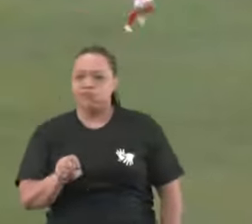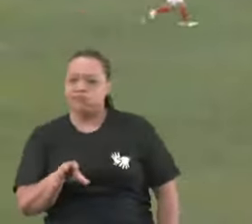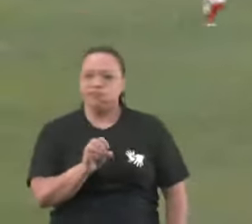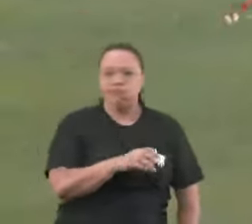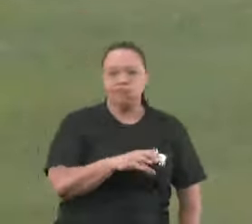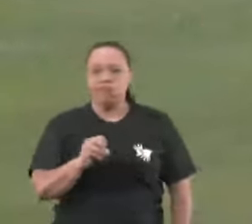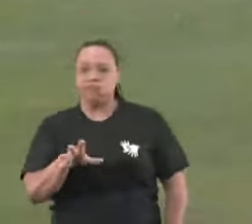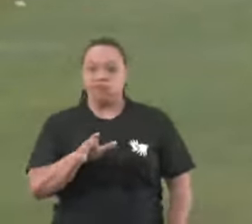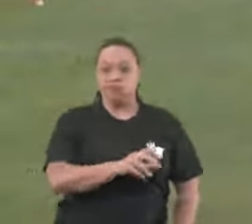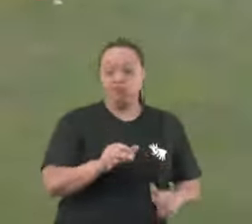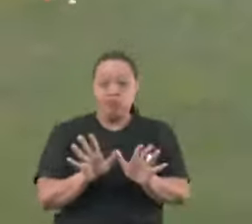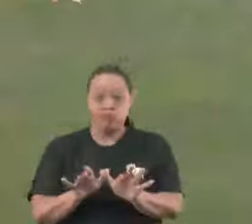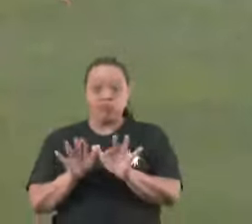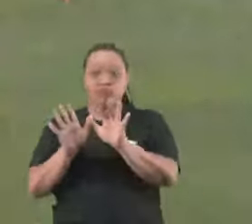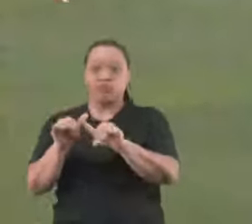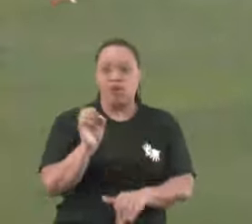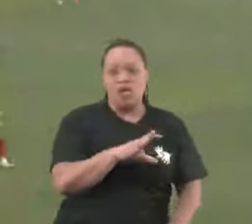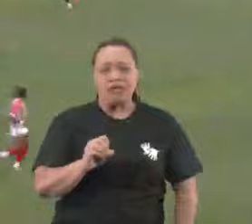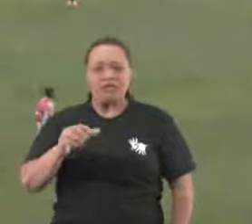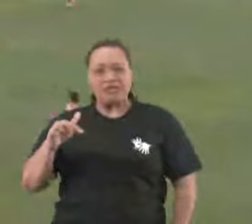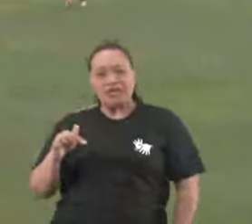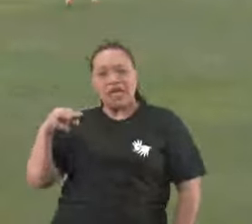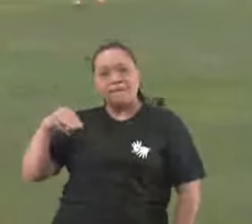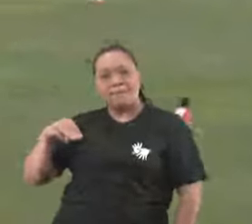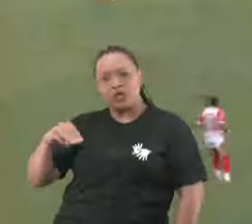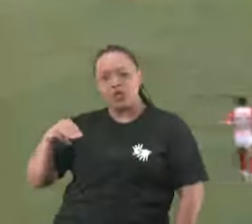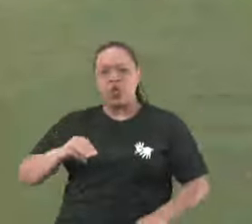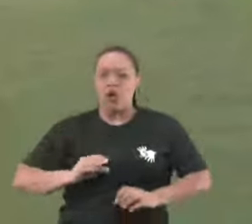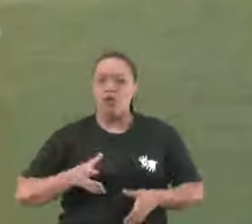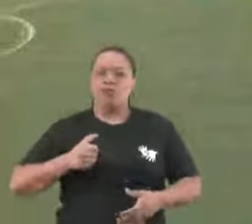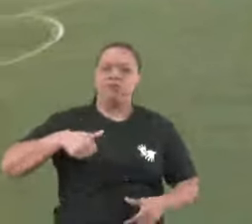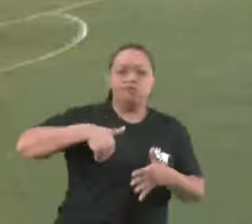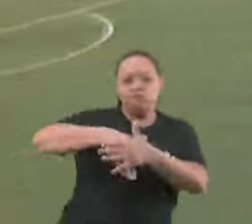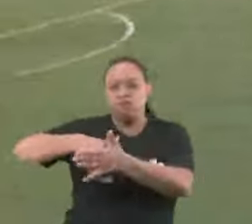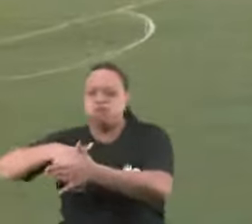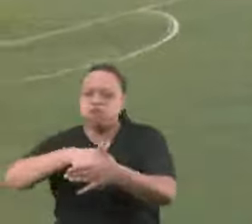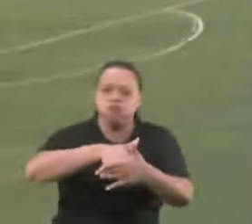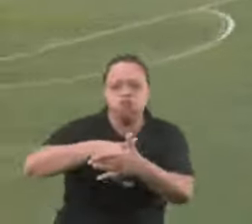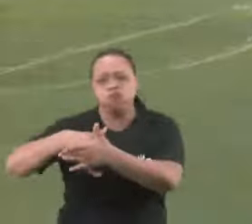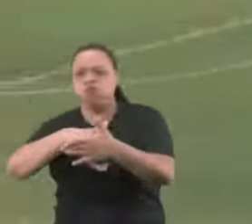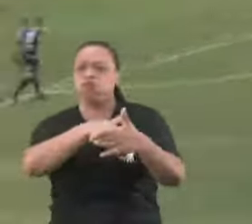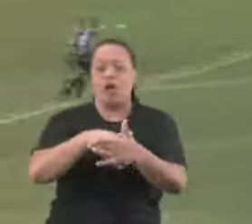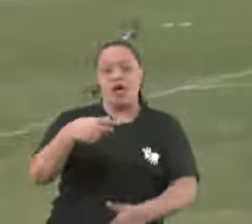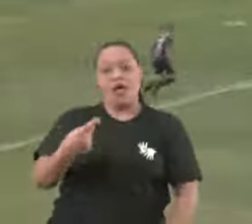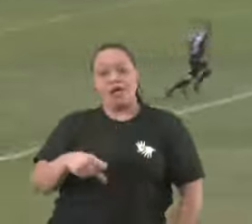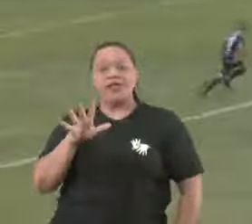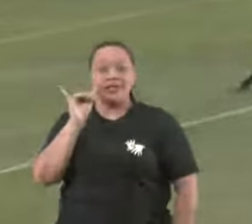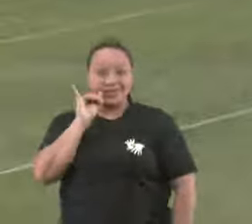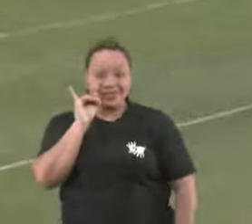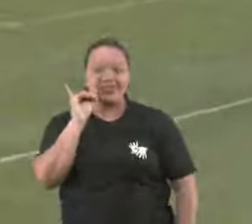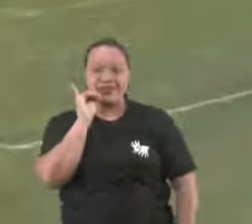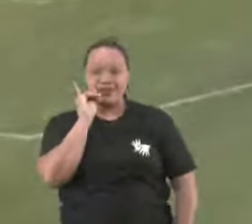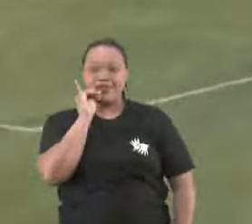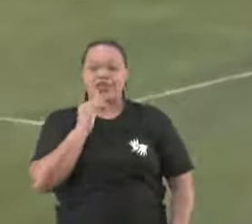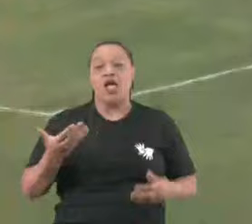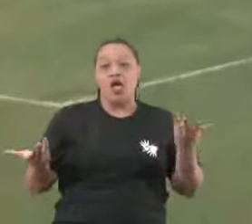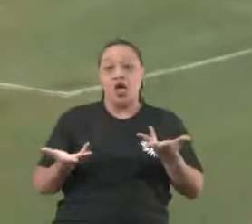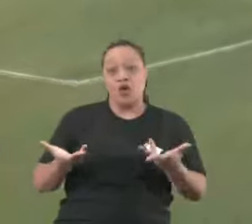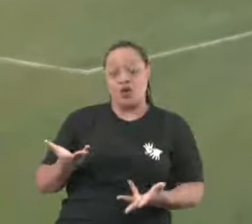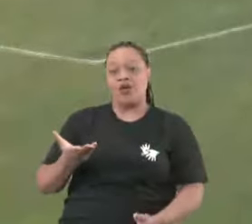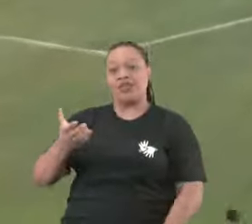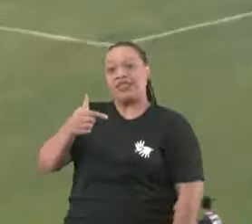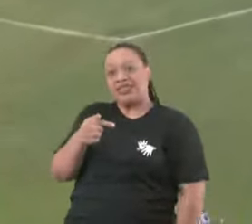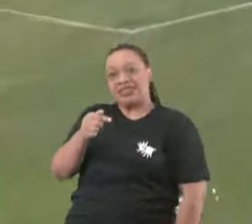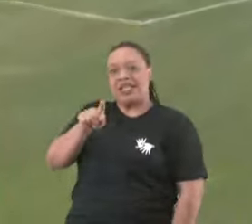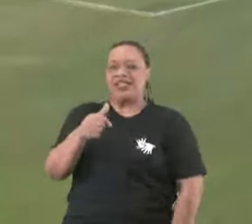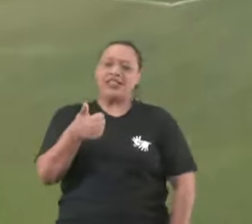São apenas 7 minutos desse primeiro tempo. Muita bola para rolar ainda no Coraci. Henrique. Agora são 7h10, já